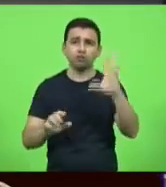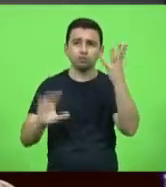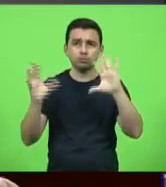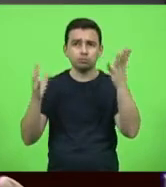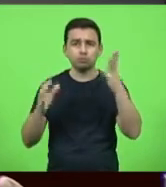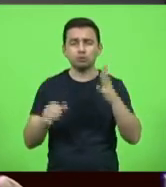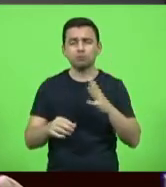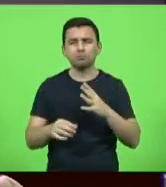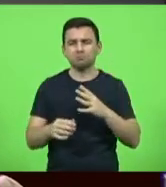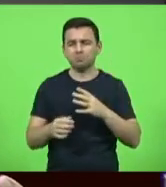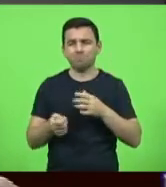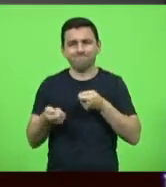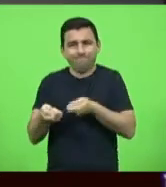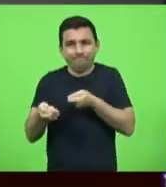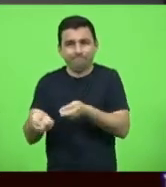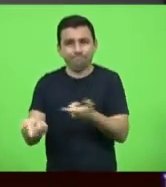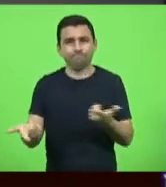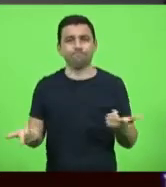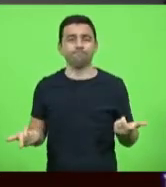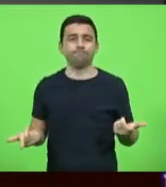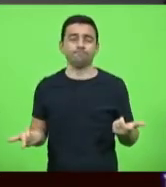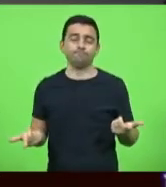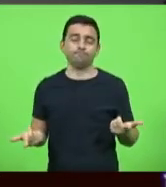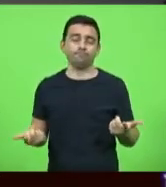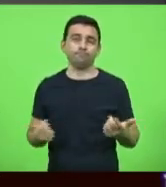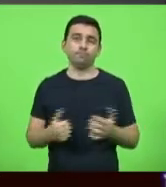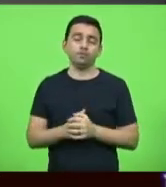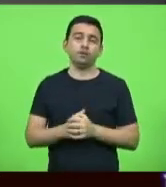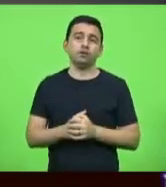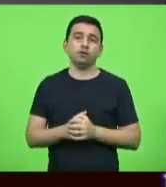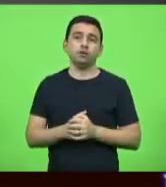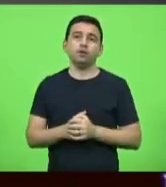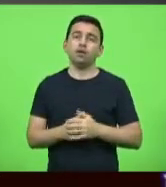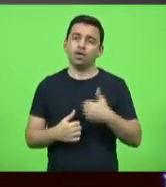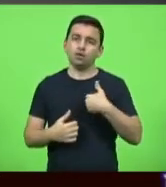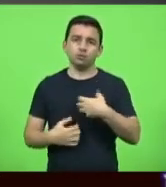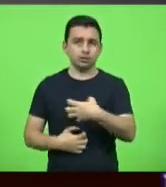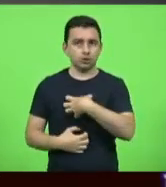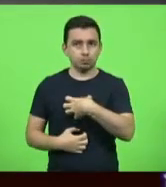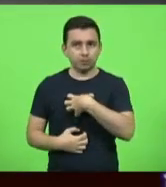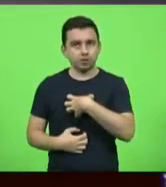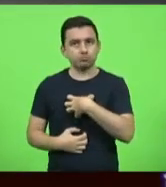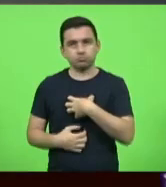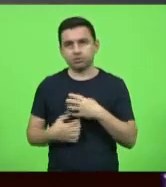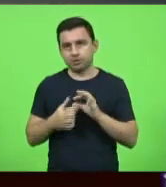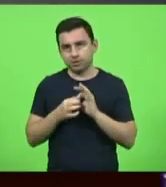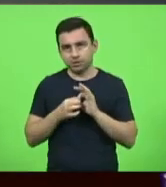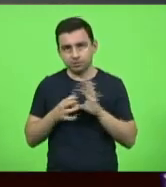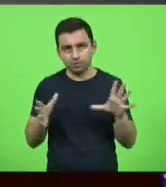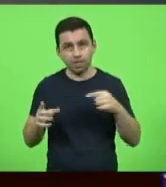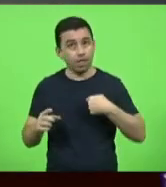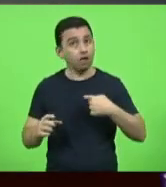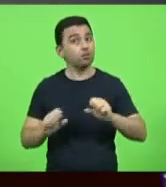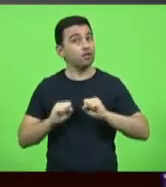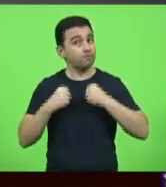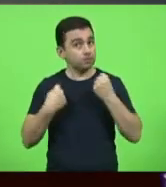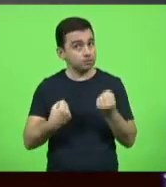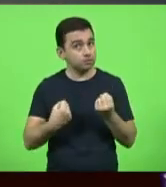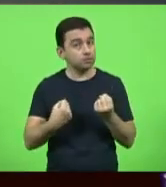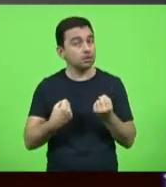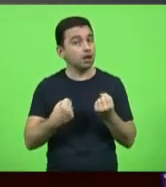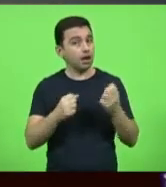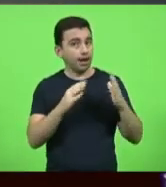goela abaixo. Então, eu quero dizer que eu me sinto muito à vontade, sendo um defensor do